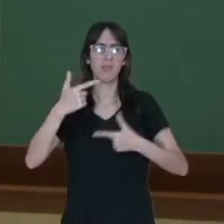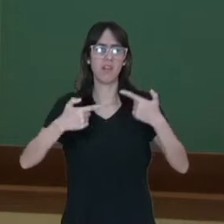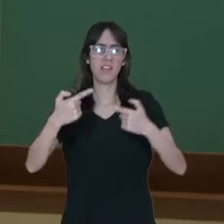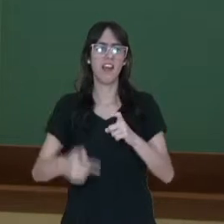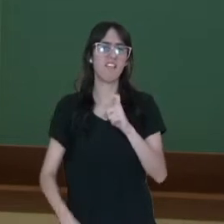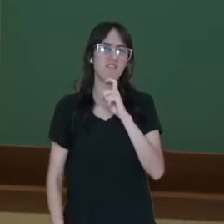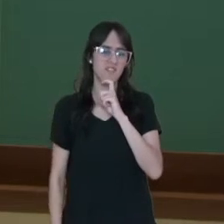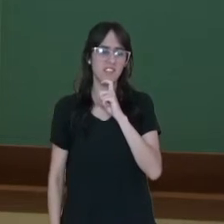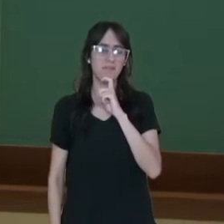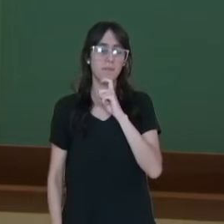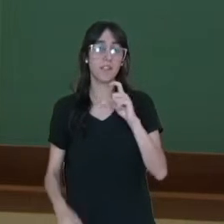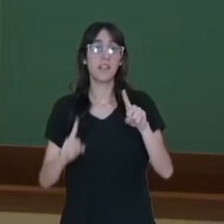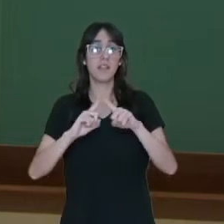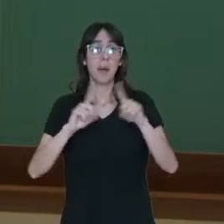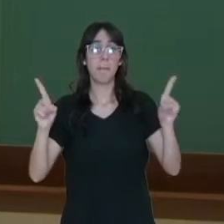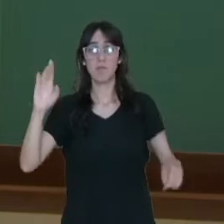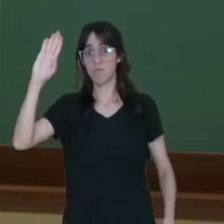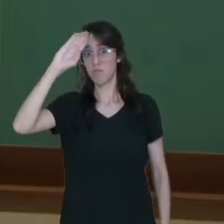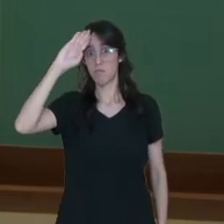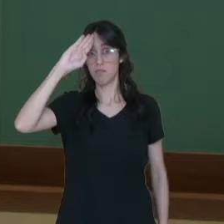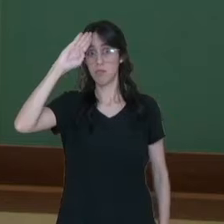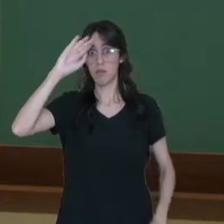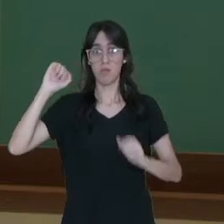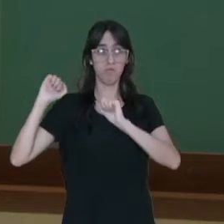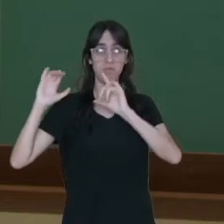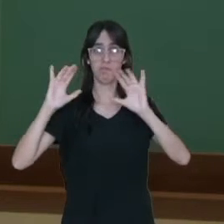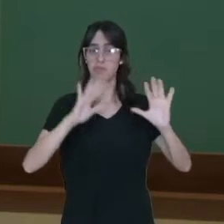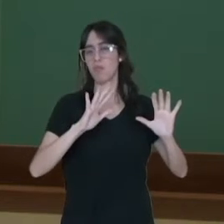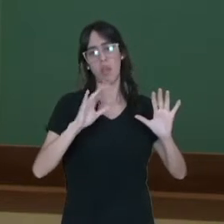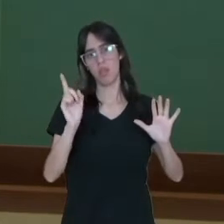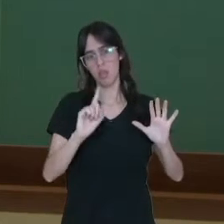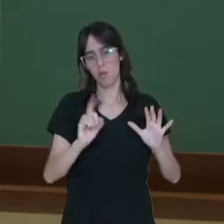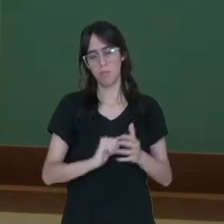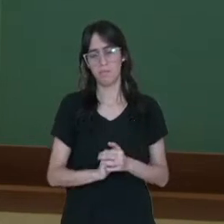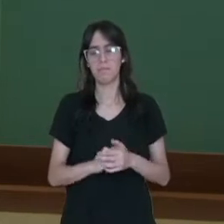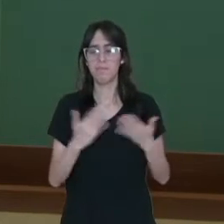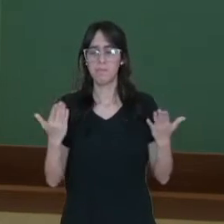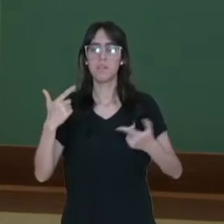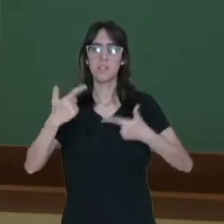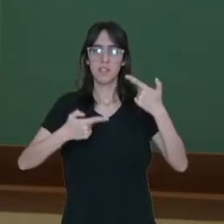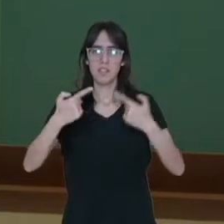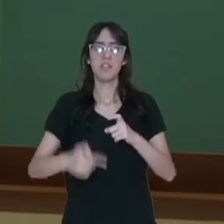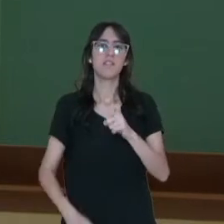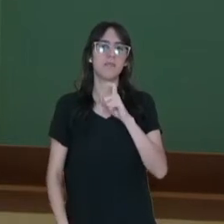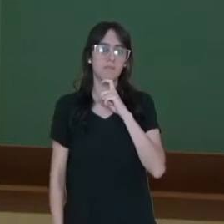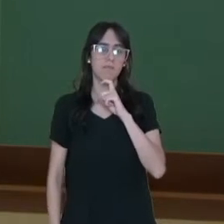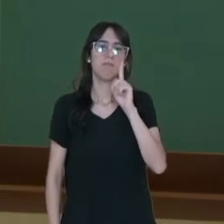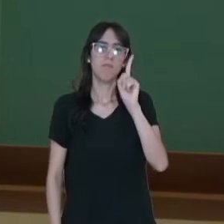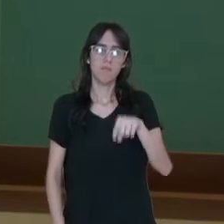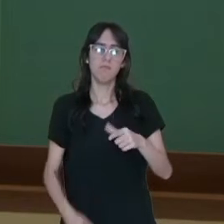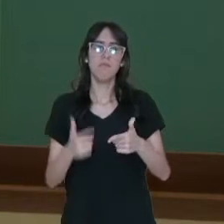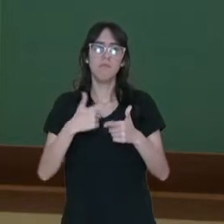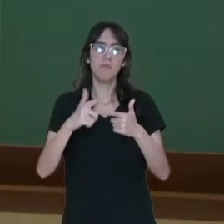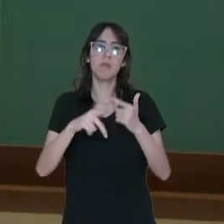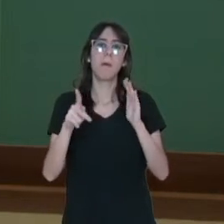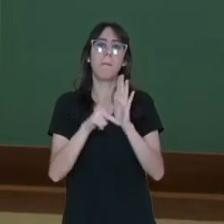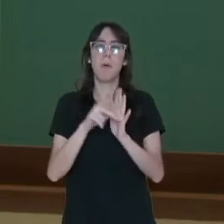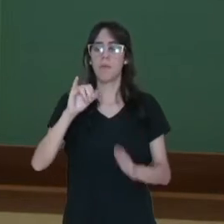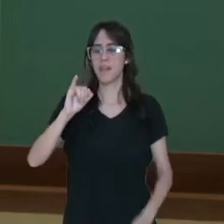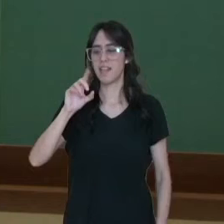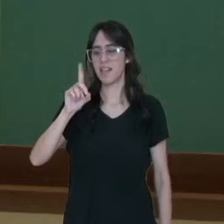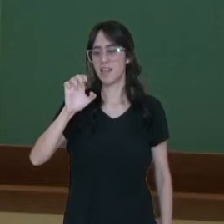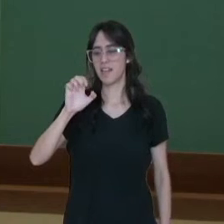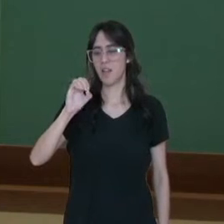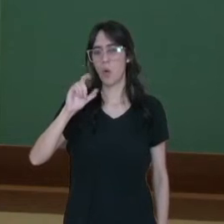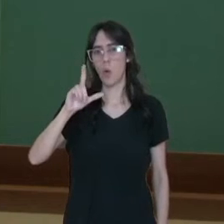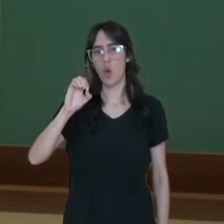o enfrentamento militar direto. Então, Guerra Fria, esse conflito permanente ideológico. Lembrou